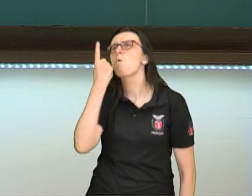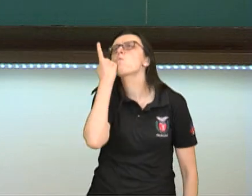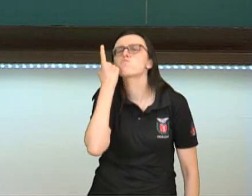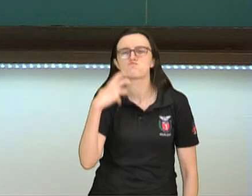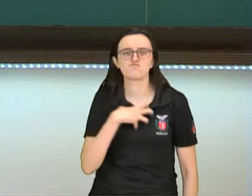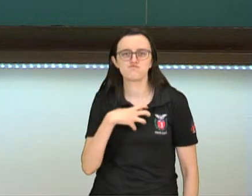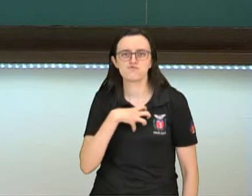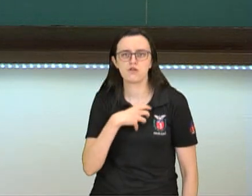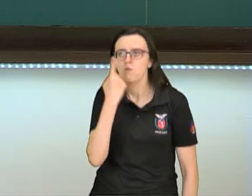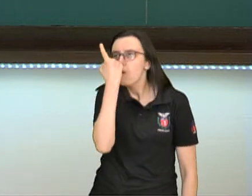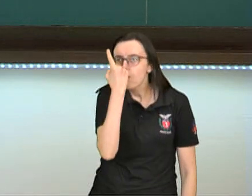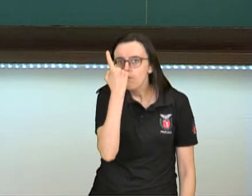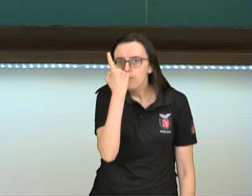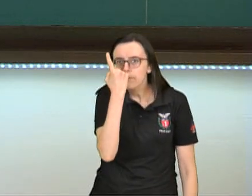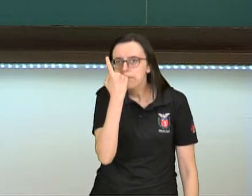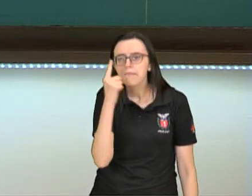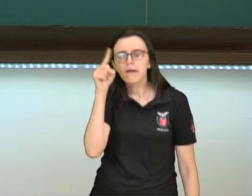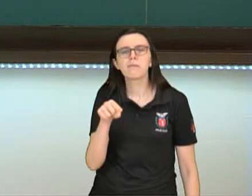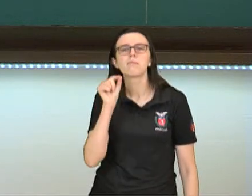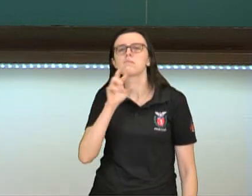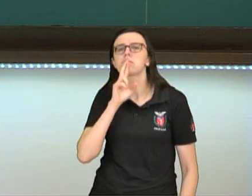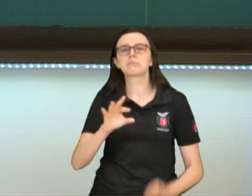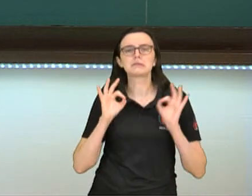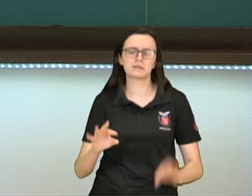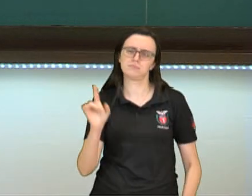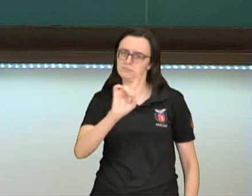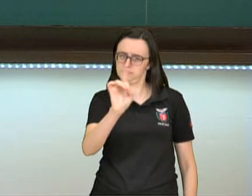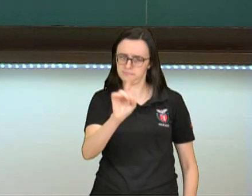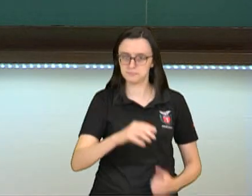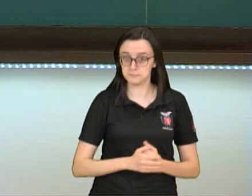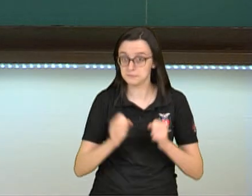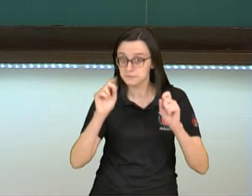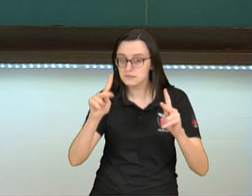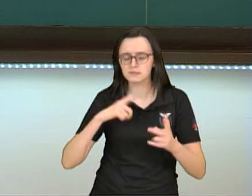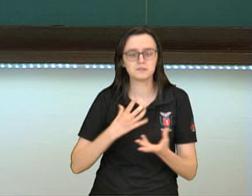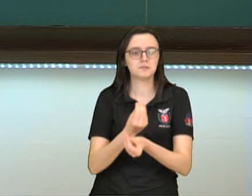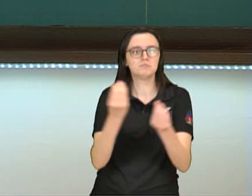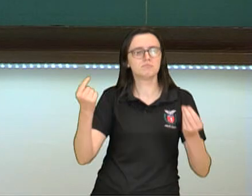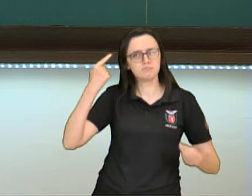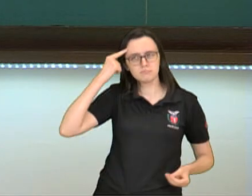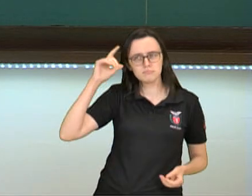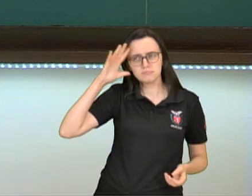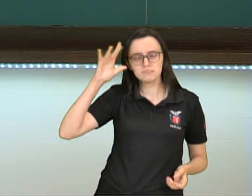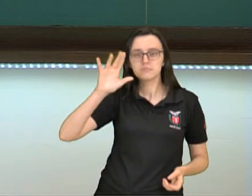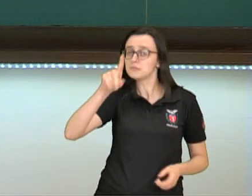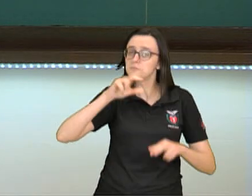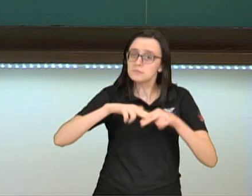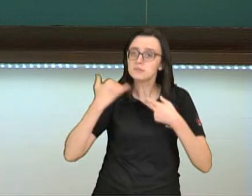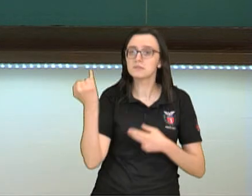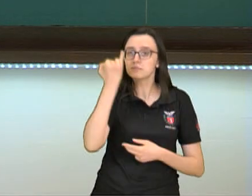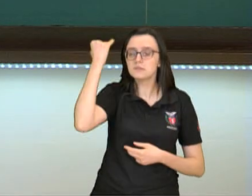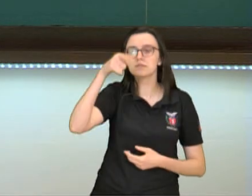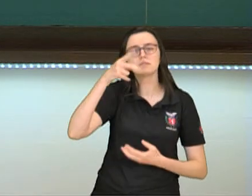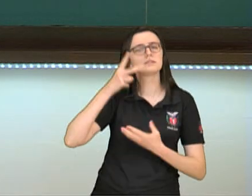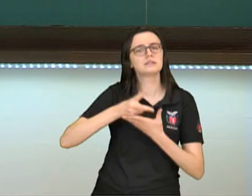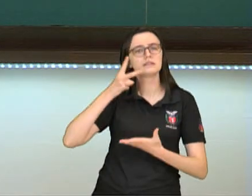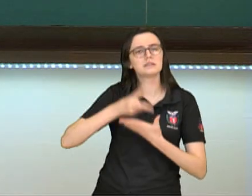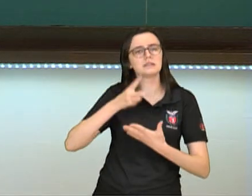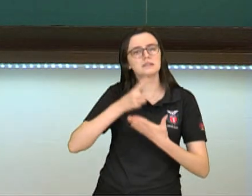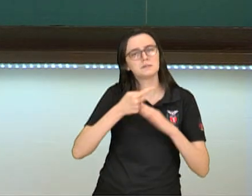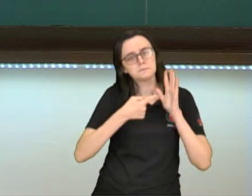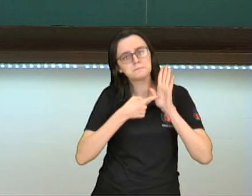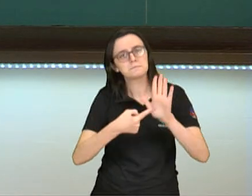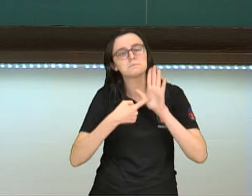forma de você chegar à resposta certa, ok? Tem várias formas de pensar. Por isso que é importante você sempre expor